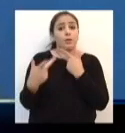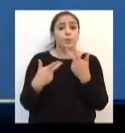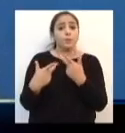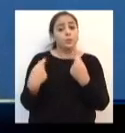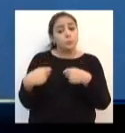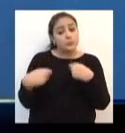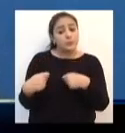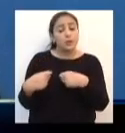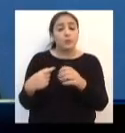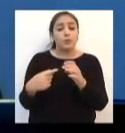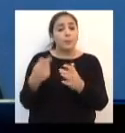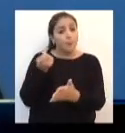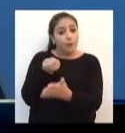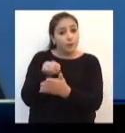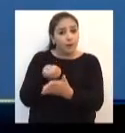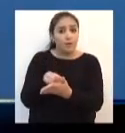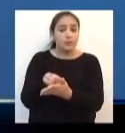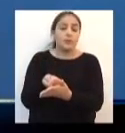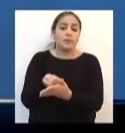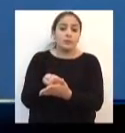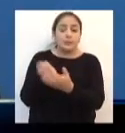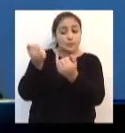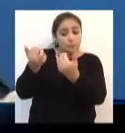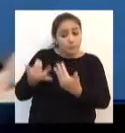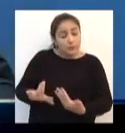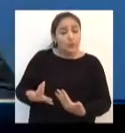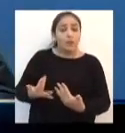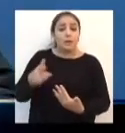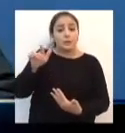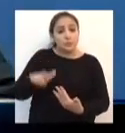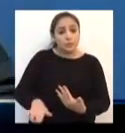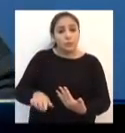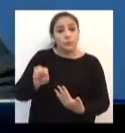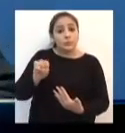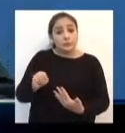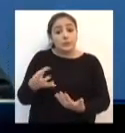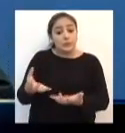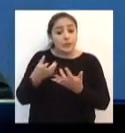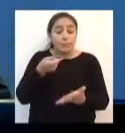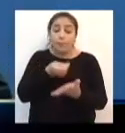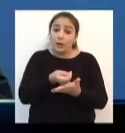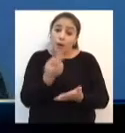ter recolhido tanto, e aí passar para ele, se ele, né, quiser recolher